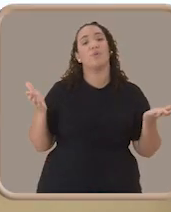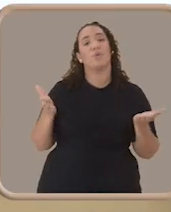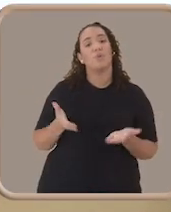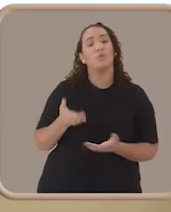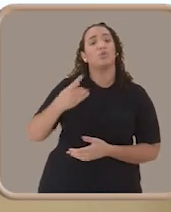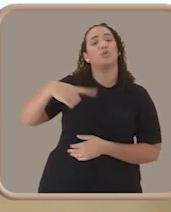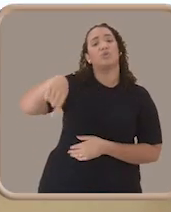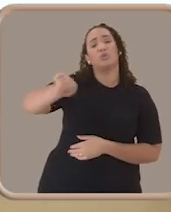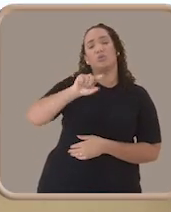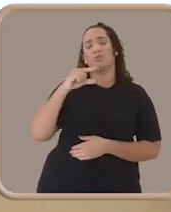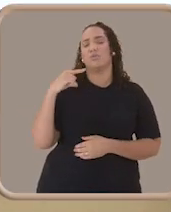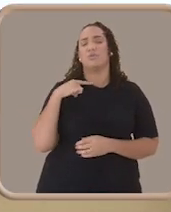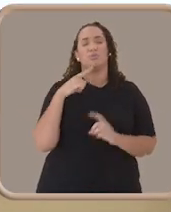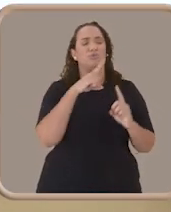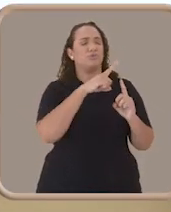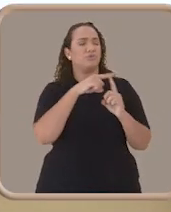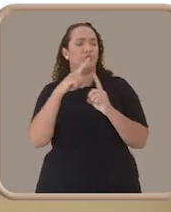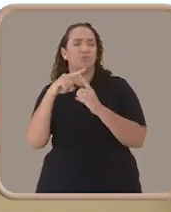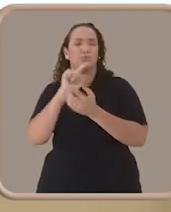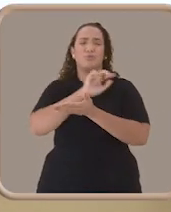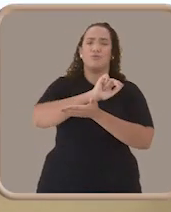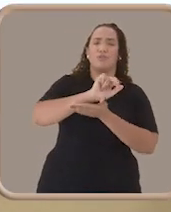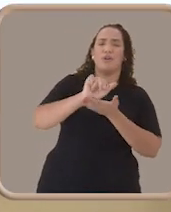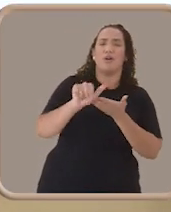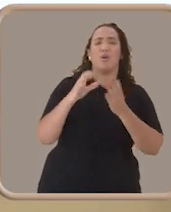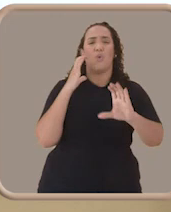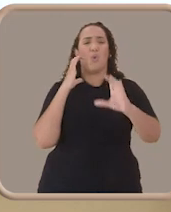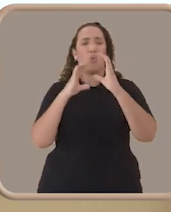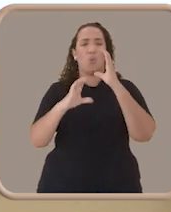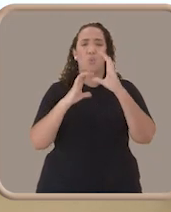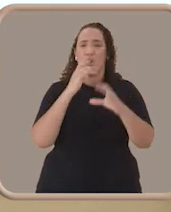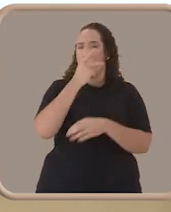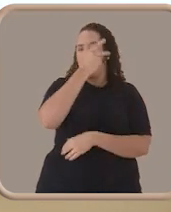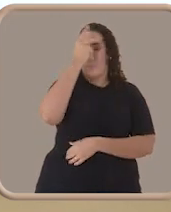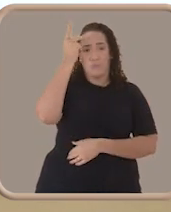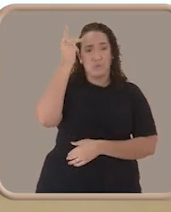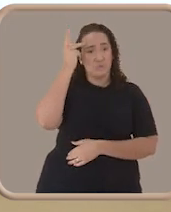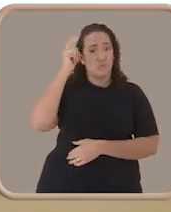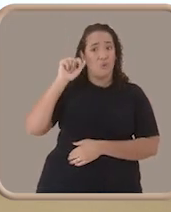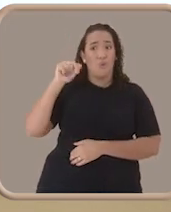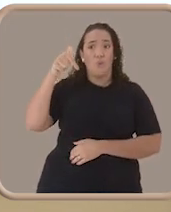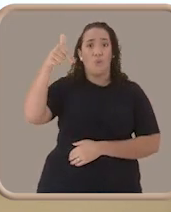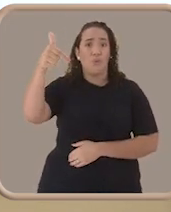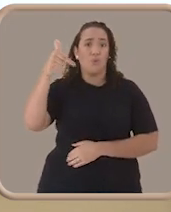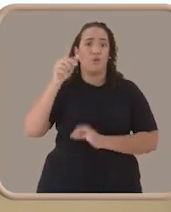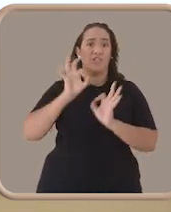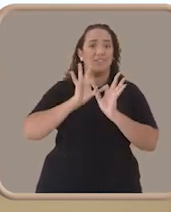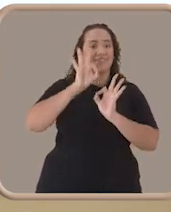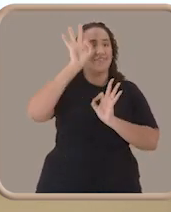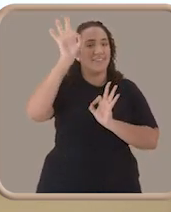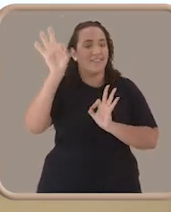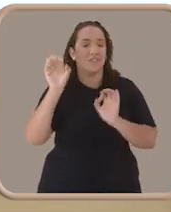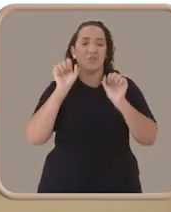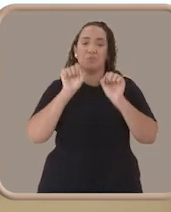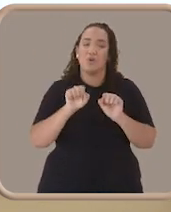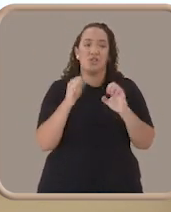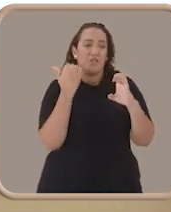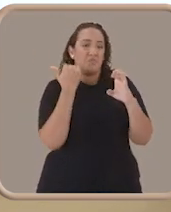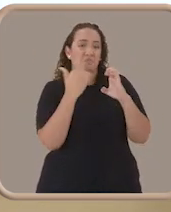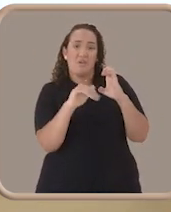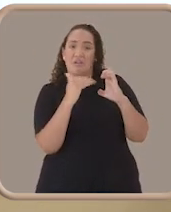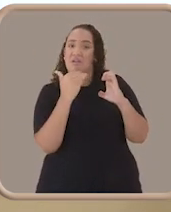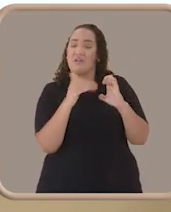temos várias formas de comunicação com quem está longe, não é mesmo? Podemos usar o e-mail, mandar uma